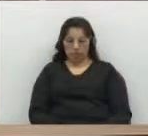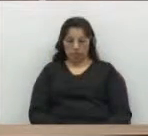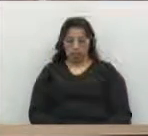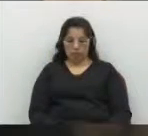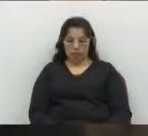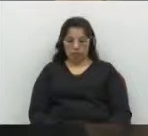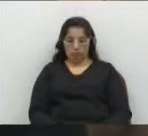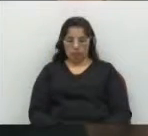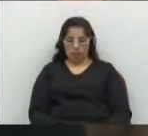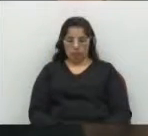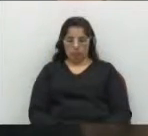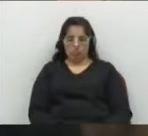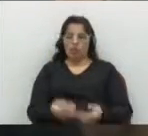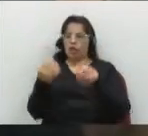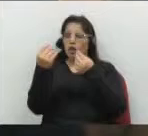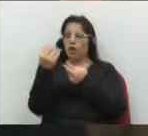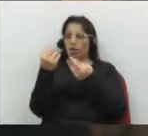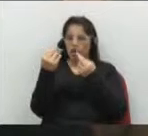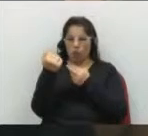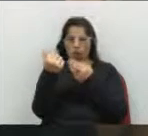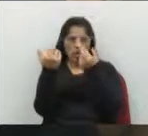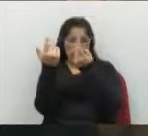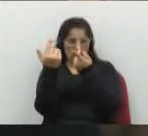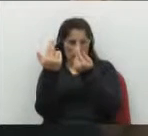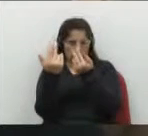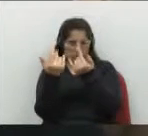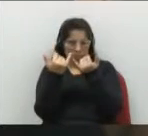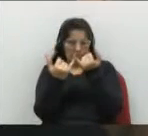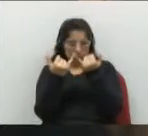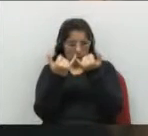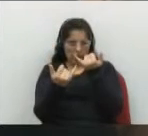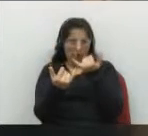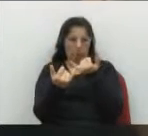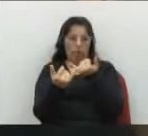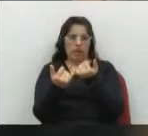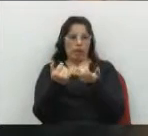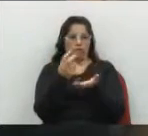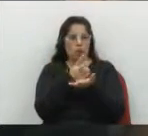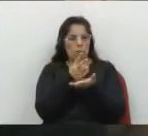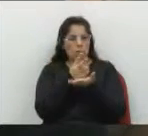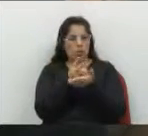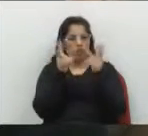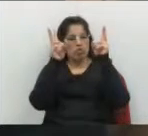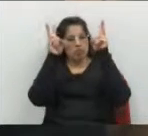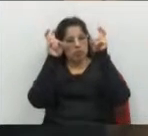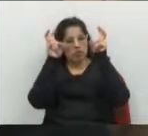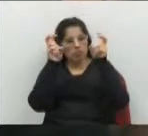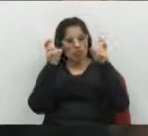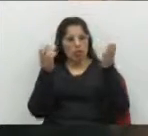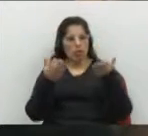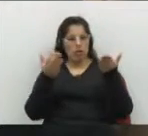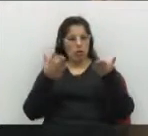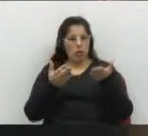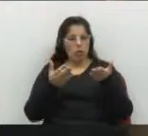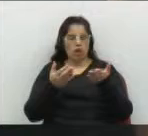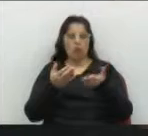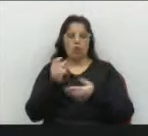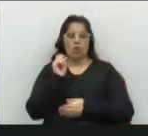É quase igual ao que eu estava discutindo, esse requerimento, só que o meu é de prova de